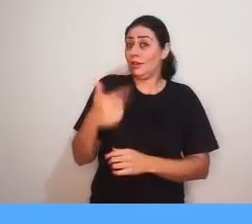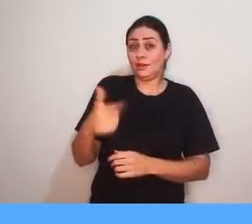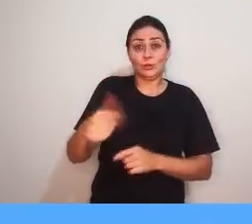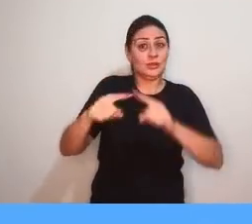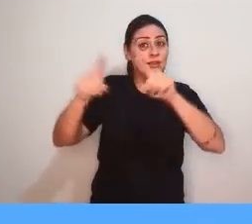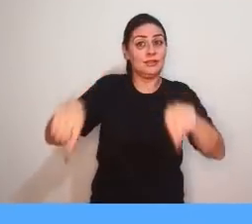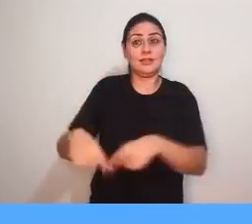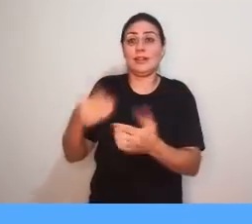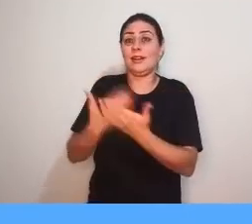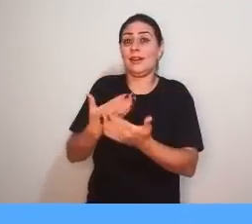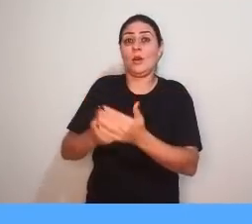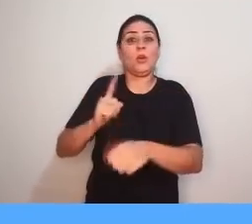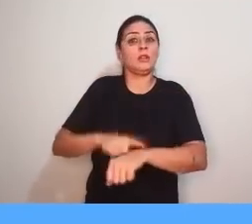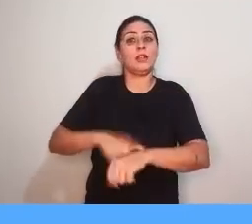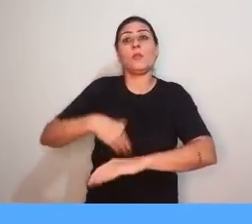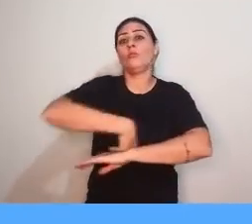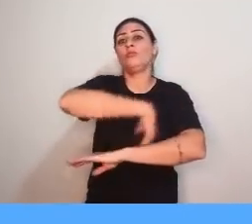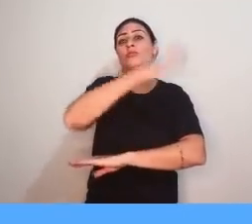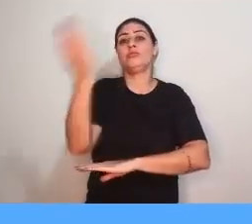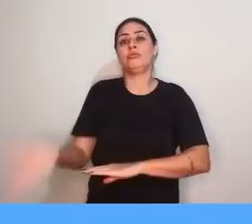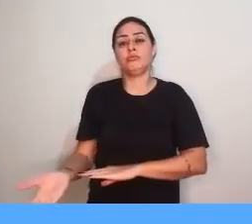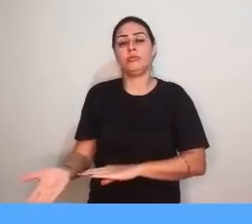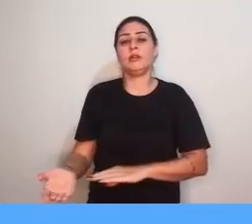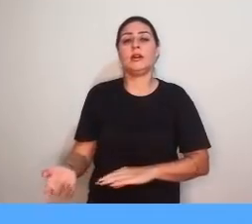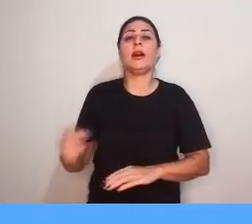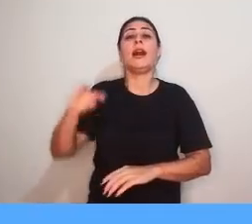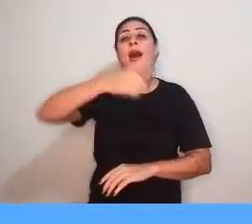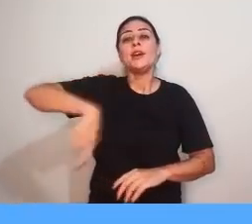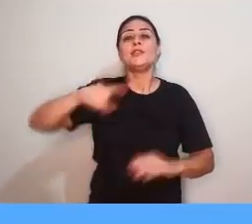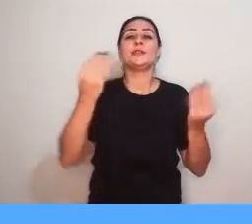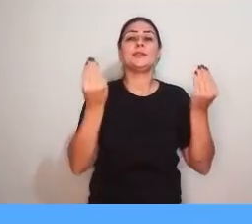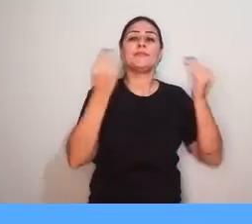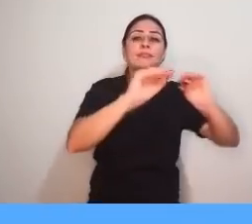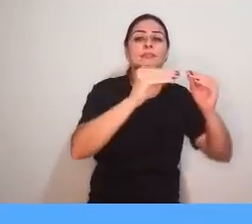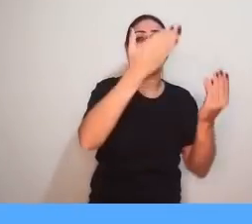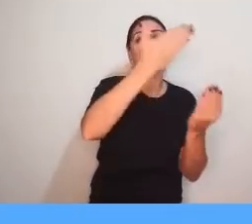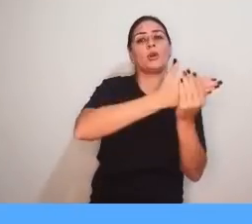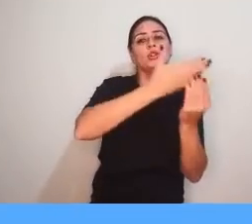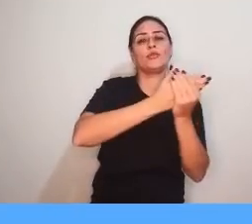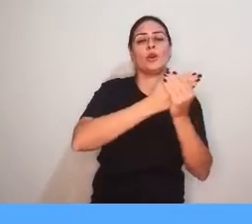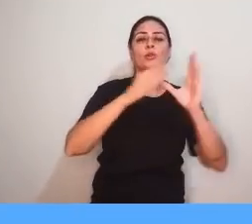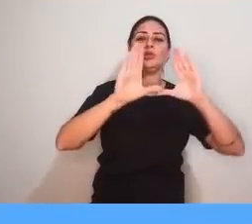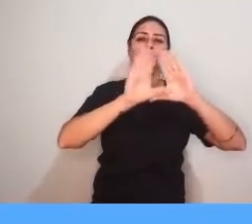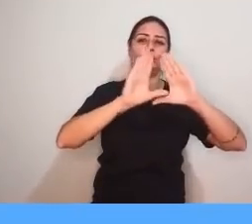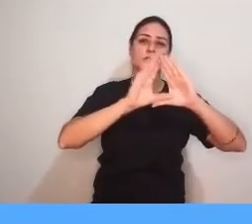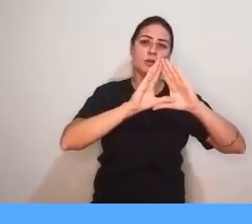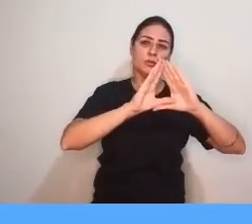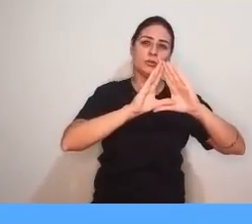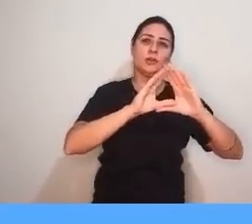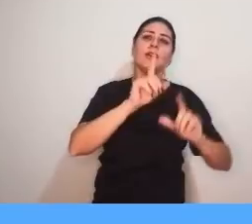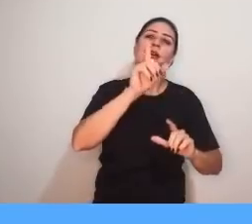A gente leva isso para o mundo virtual. Cria o portfólio eletrônico para poder ter esse espaço virtual de compartilhamento de